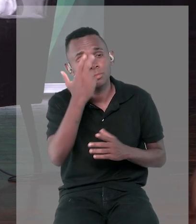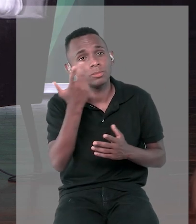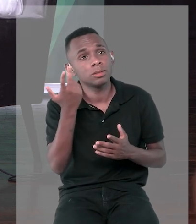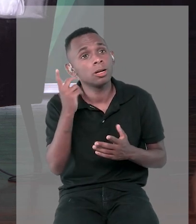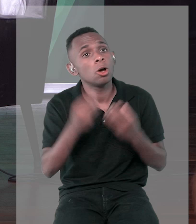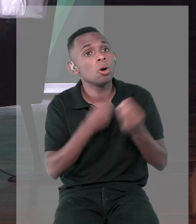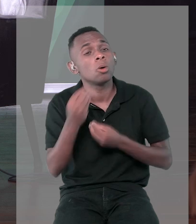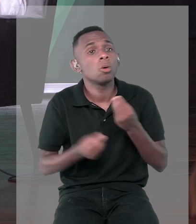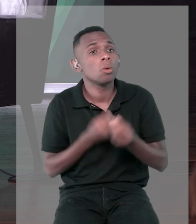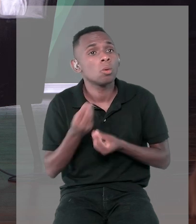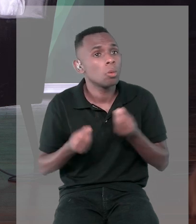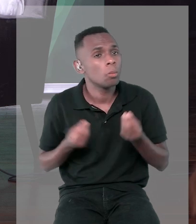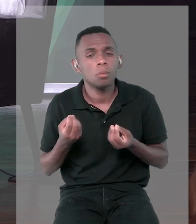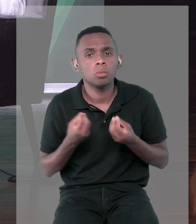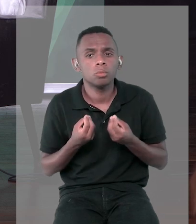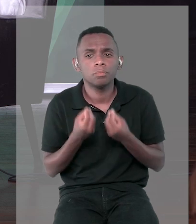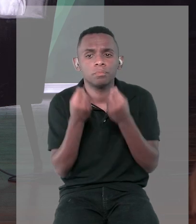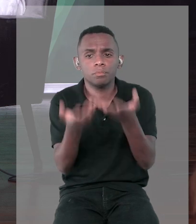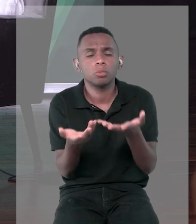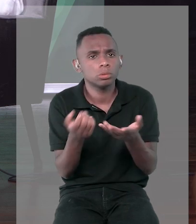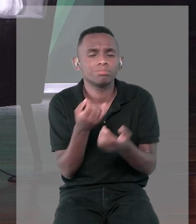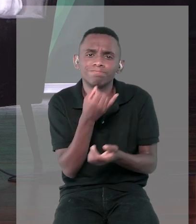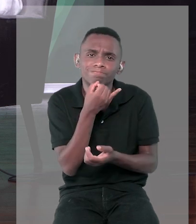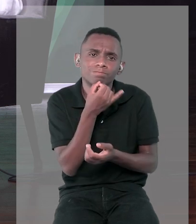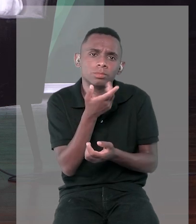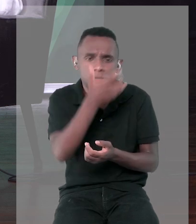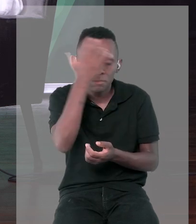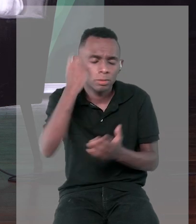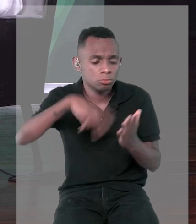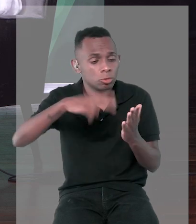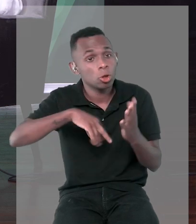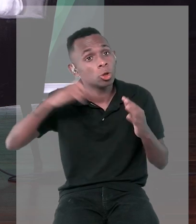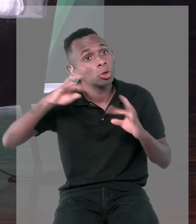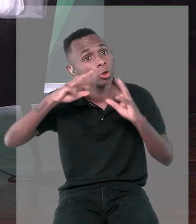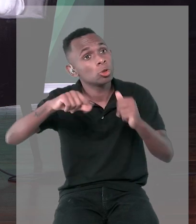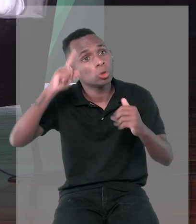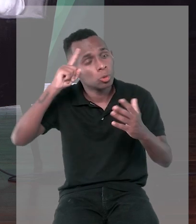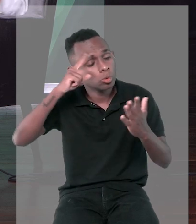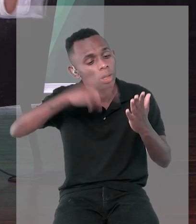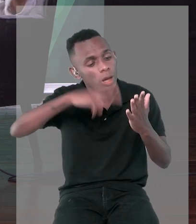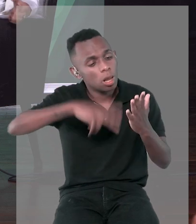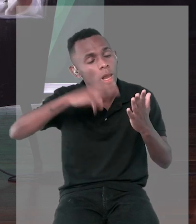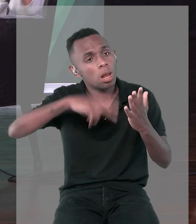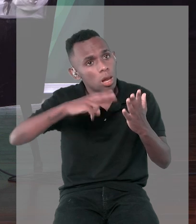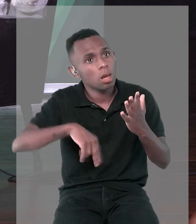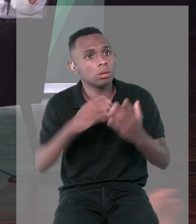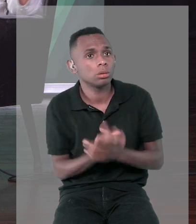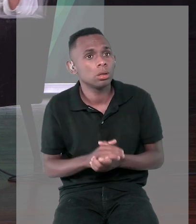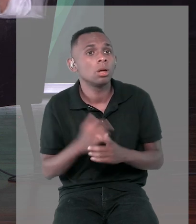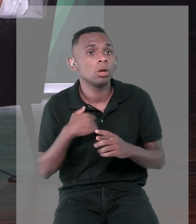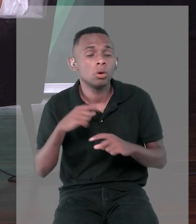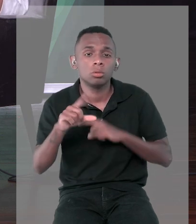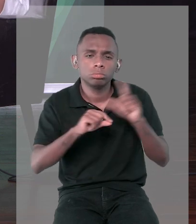diário. Uhum. Como é que eu vou dar esse aborrecimento para o leitor, dizer que todo dia ele tem que ler que ela foi na Madame Planat? Então, eu fiz